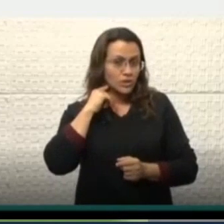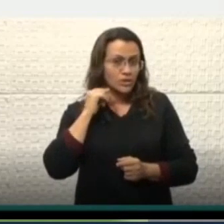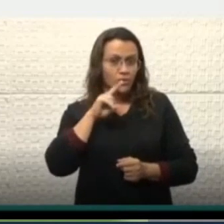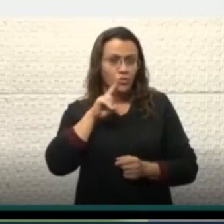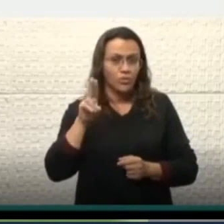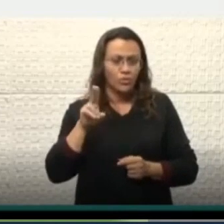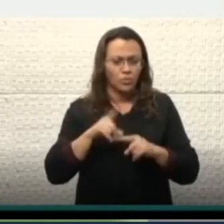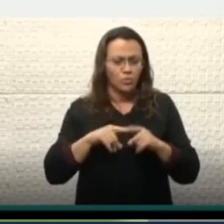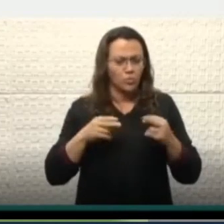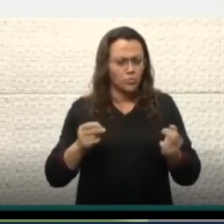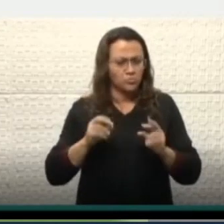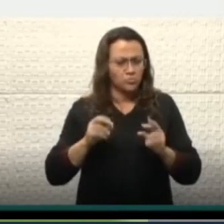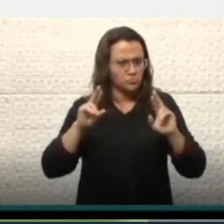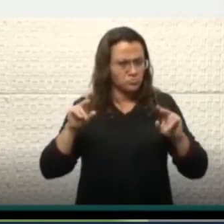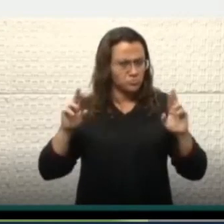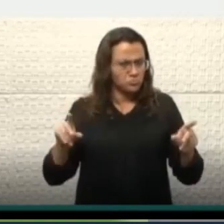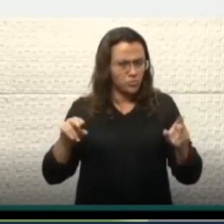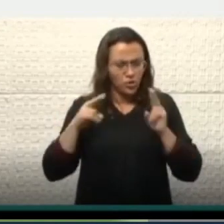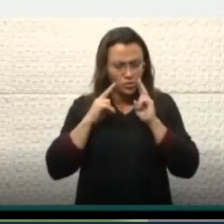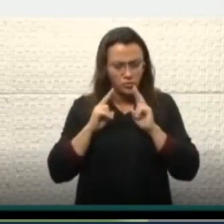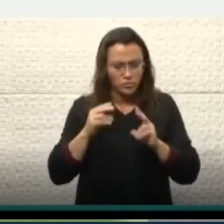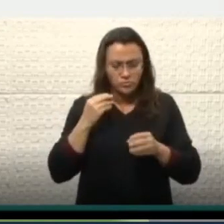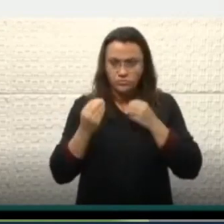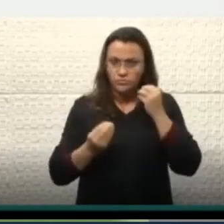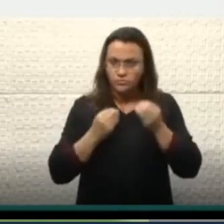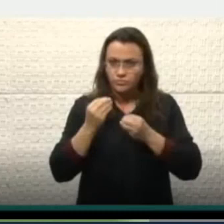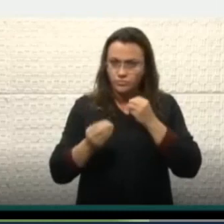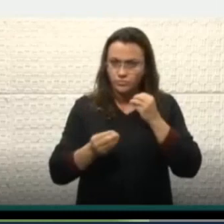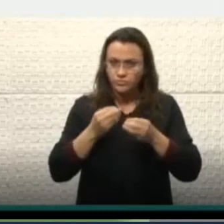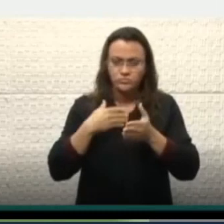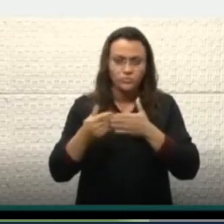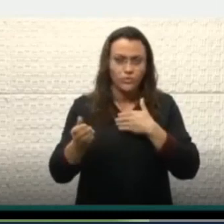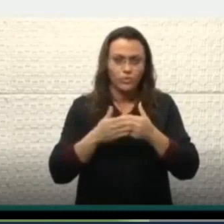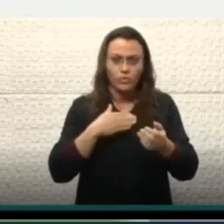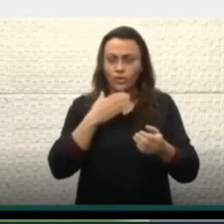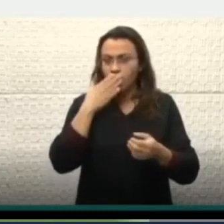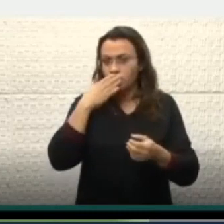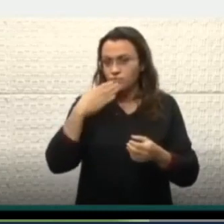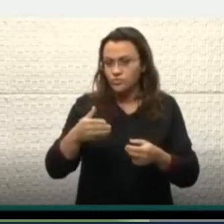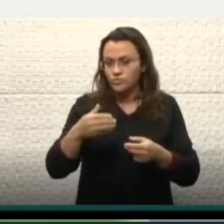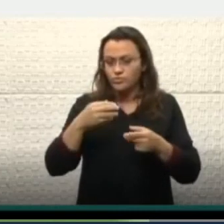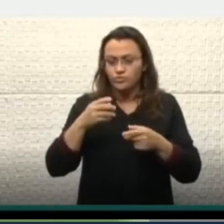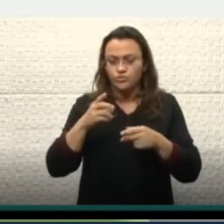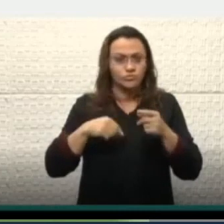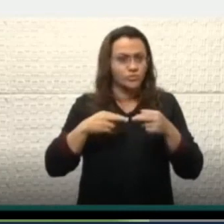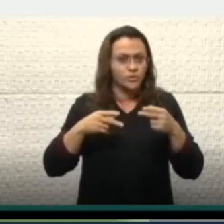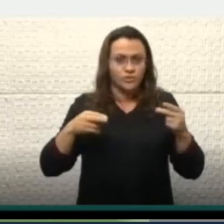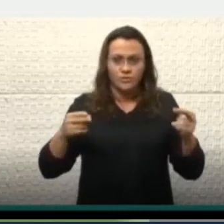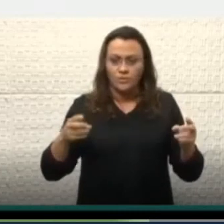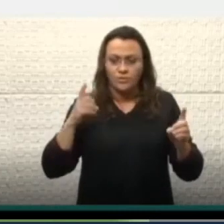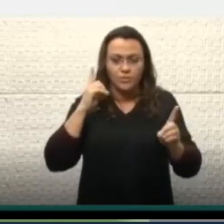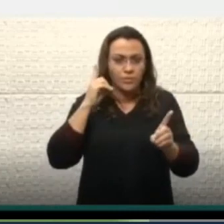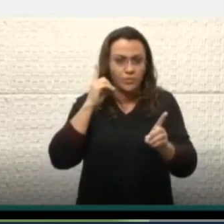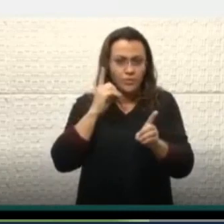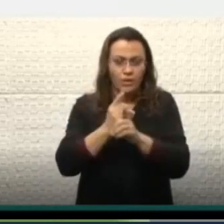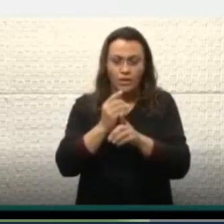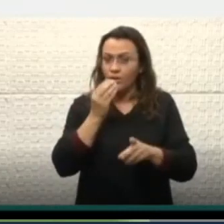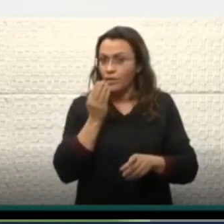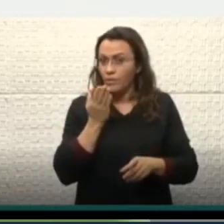ou matérias estranhas sendo definidas como qualquer tipo de matéria encontrada